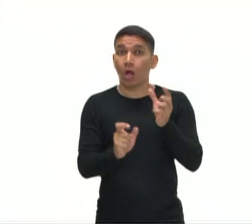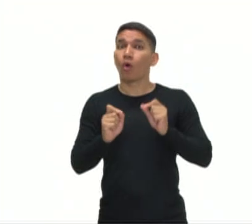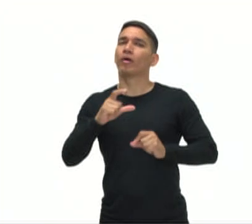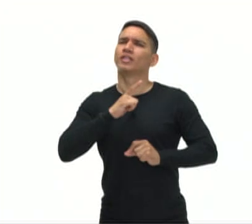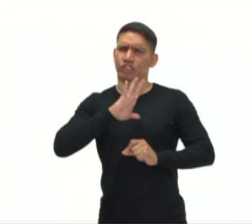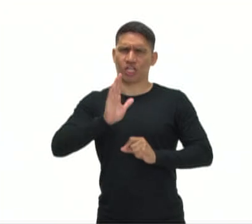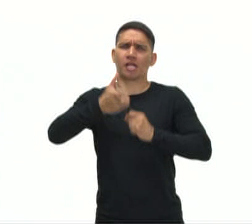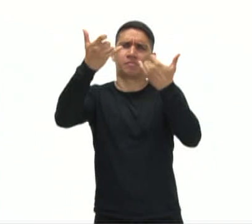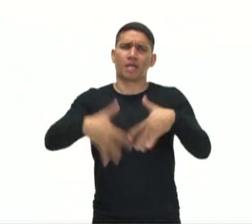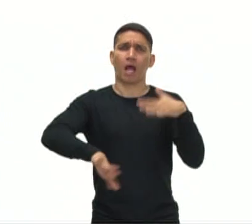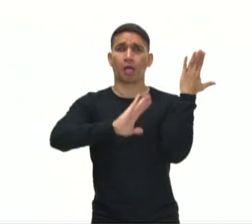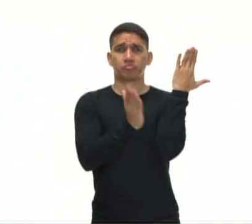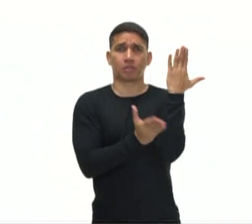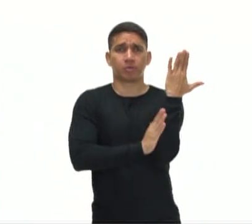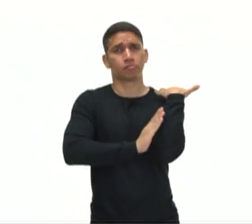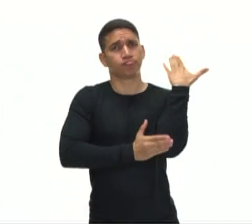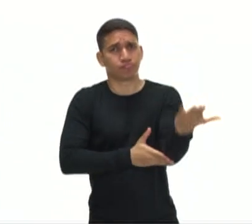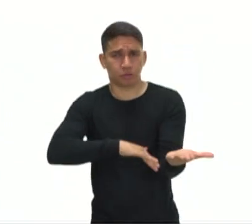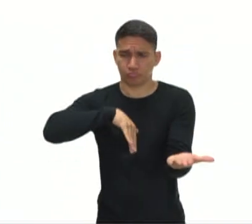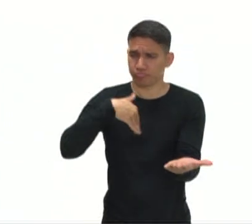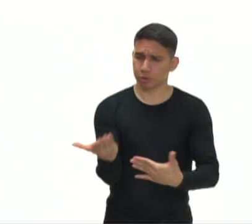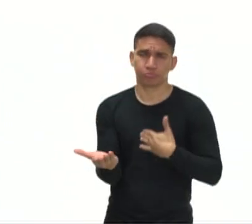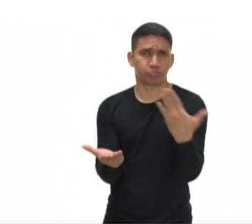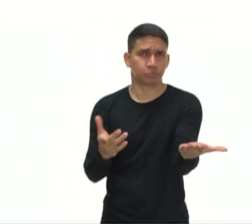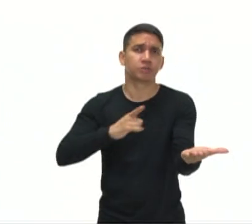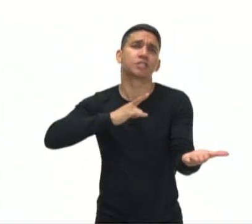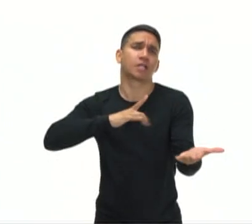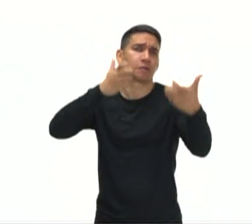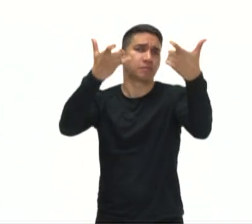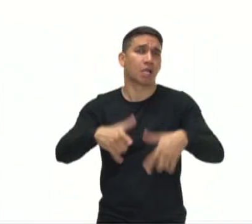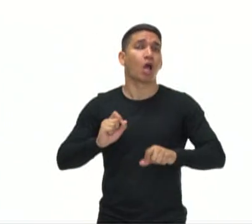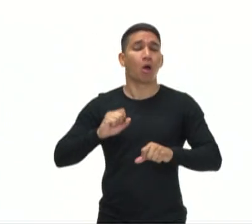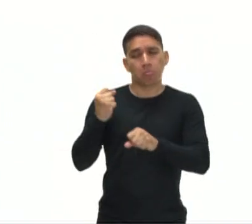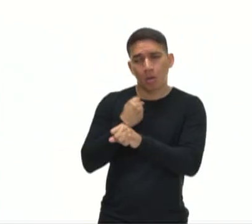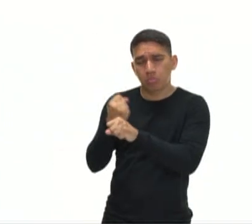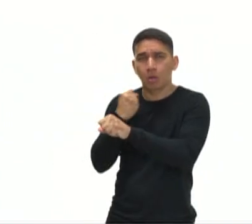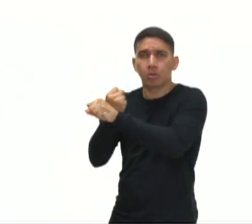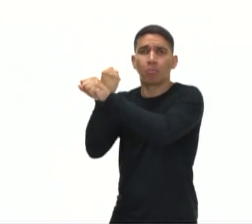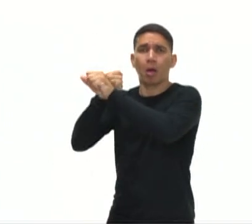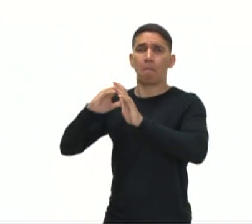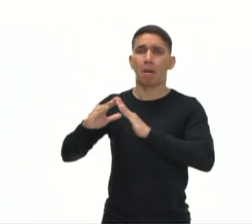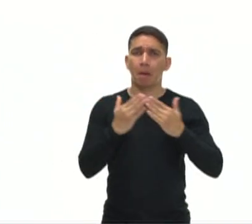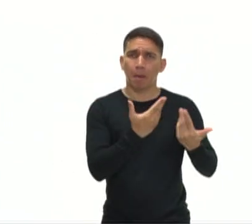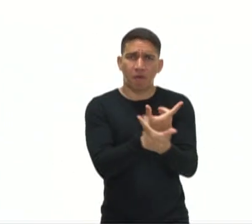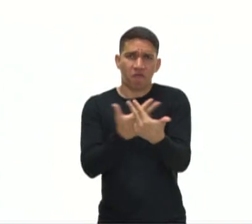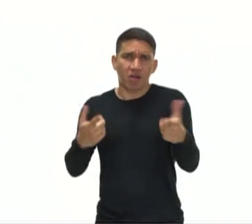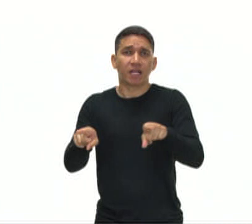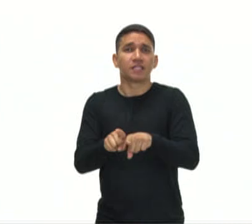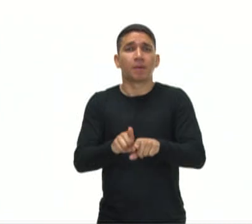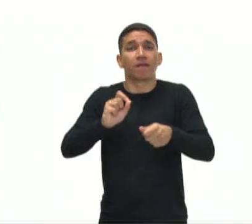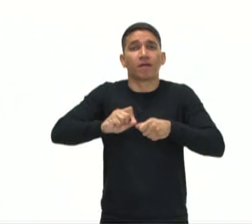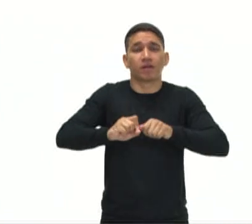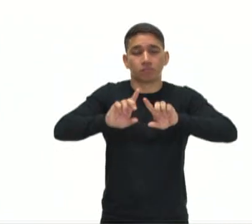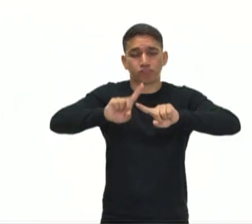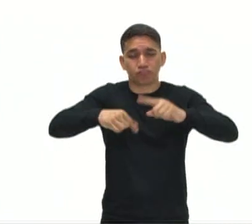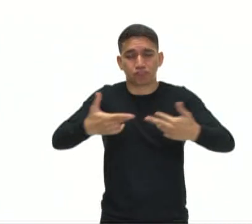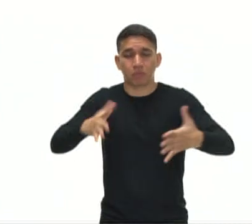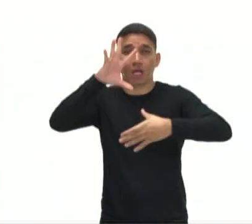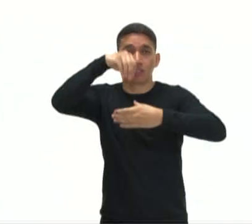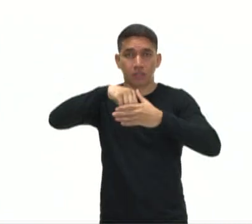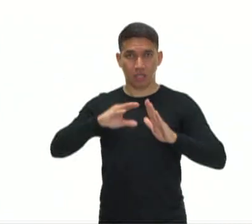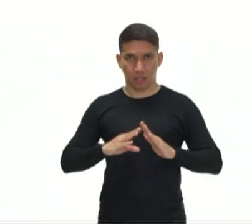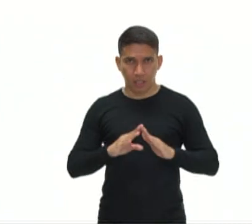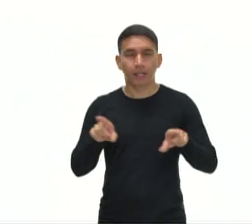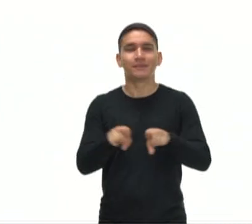da madeira, vocês poderiam ter colocado ali, utilizado na construção civil e na fabricação de móveis, né? Também